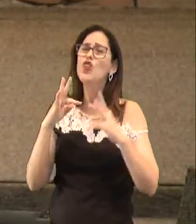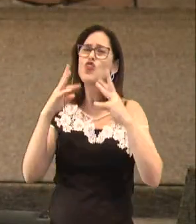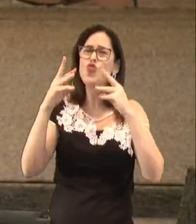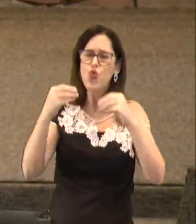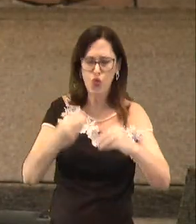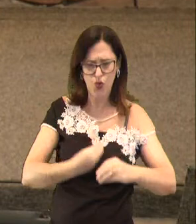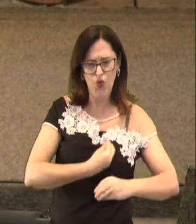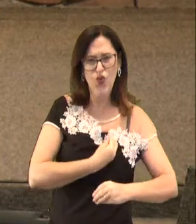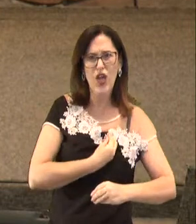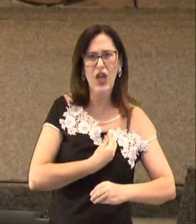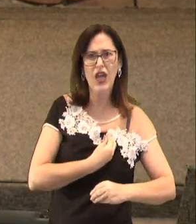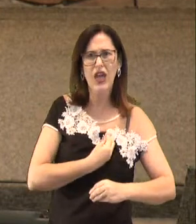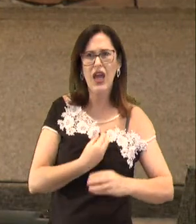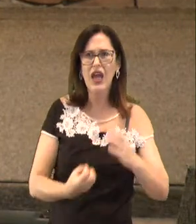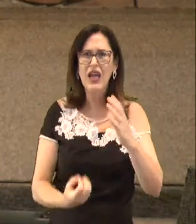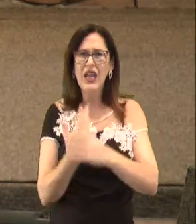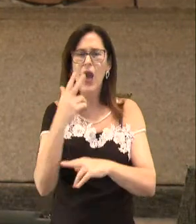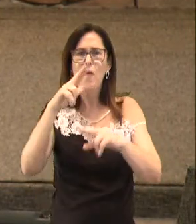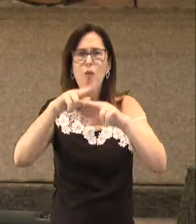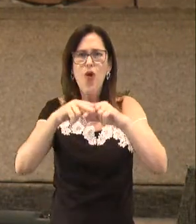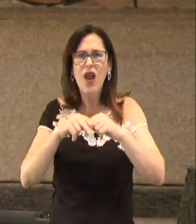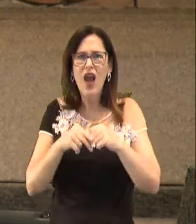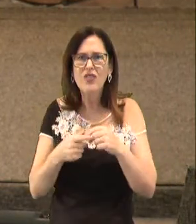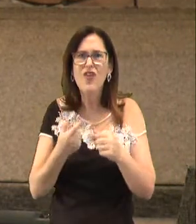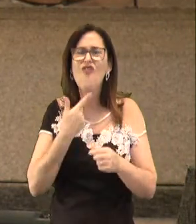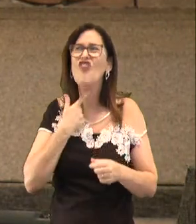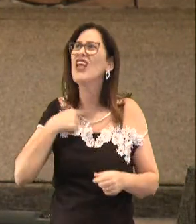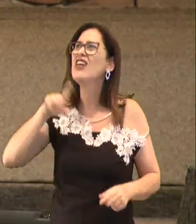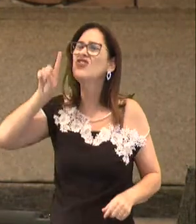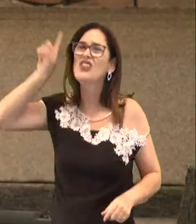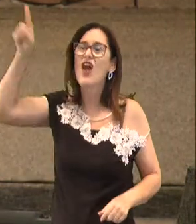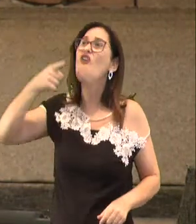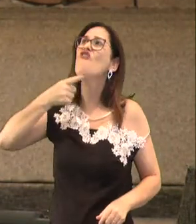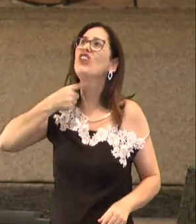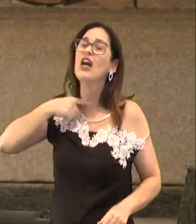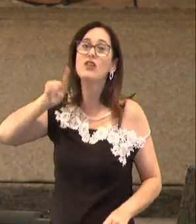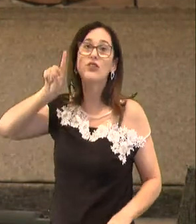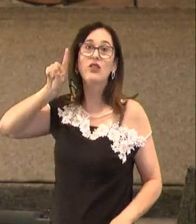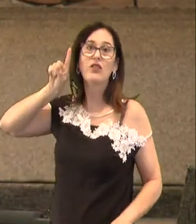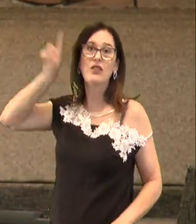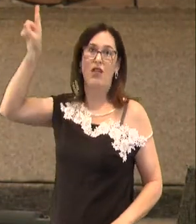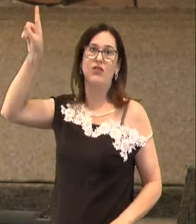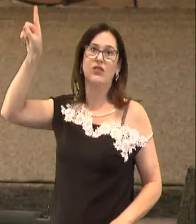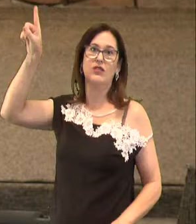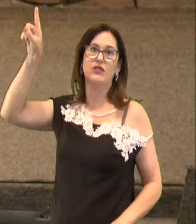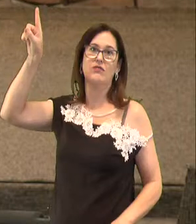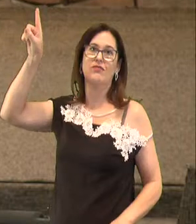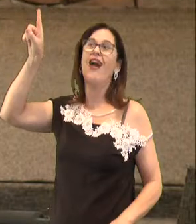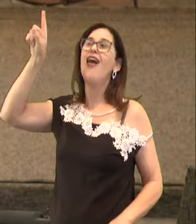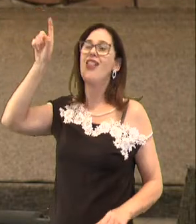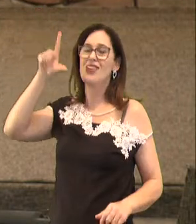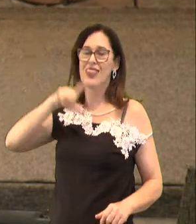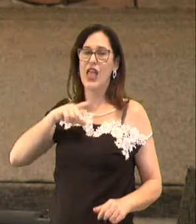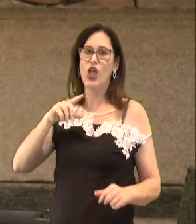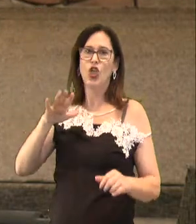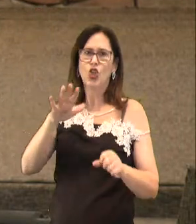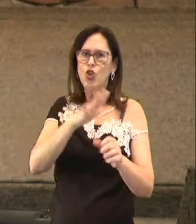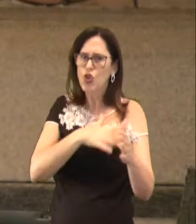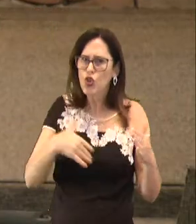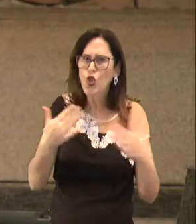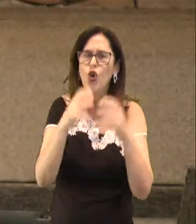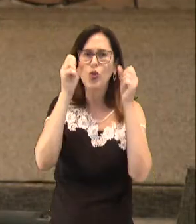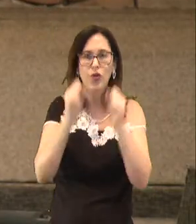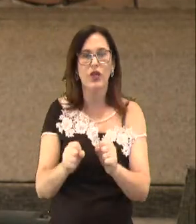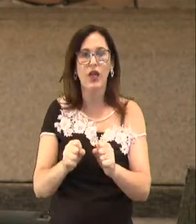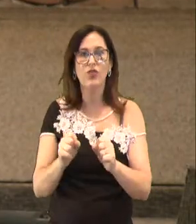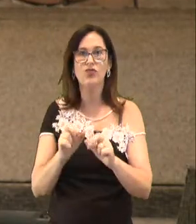existe foi criado por causa da vontade de Deus. Na vontade de Deus há pleno poder, diferente da minha vontade